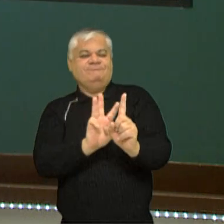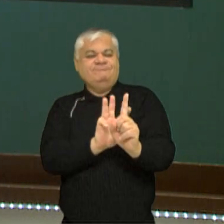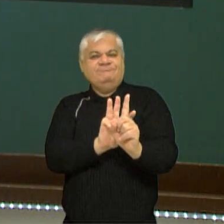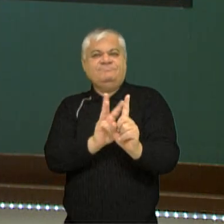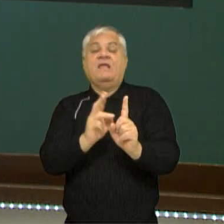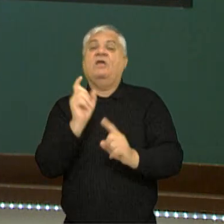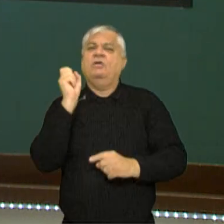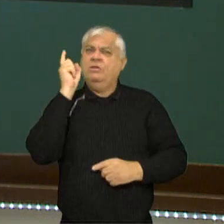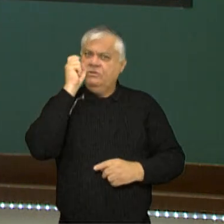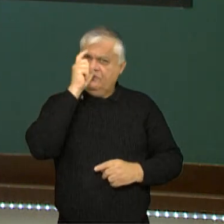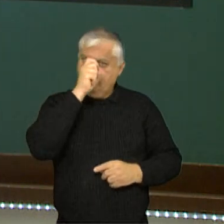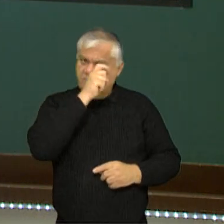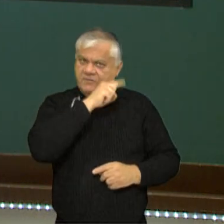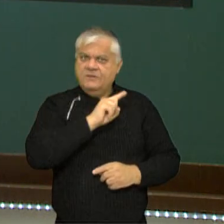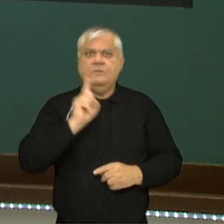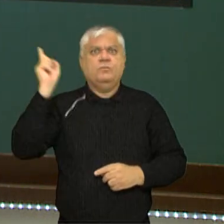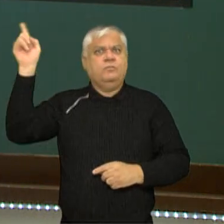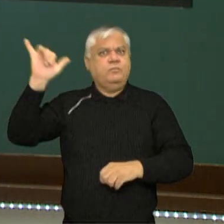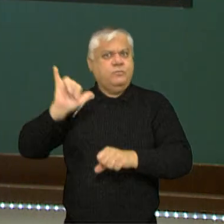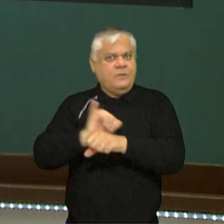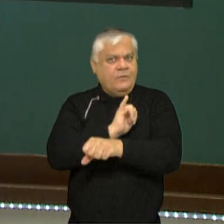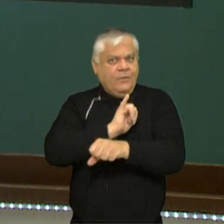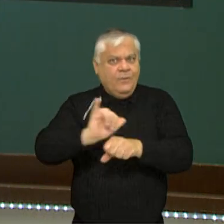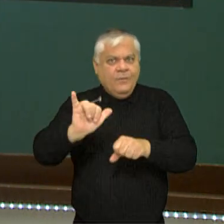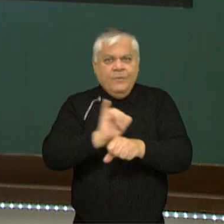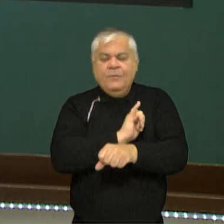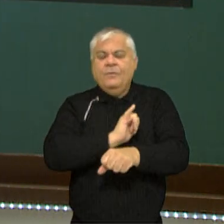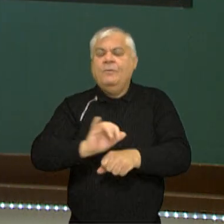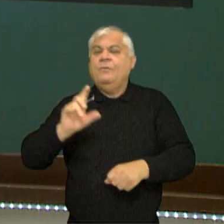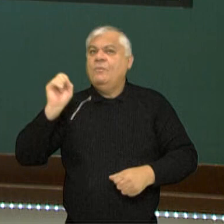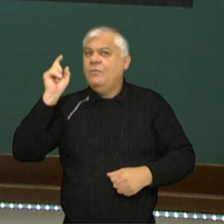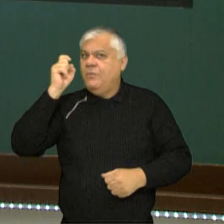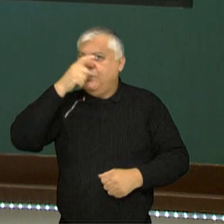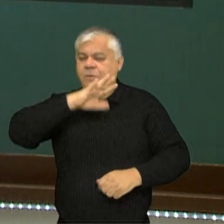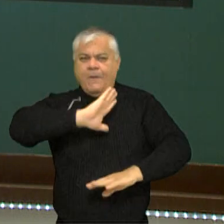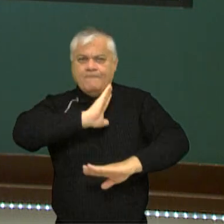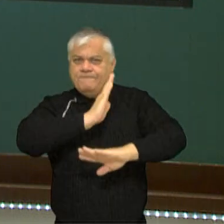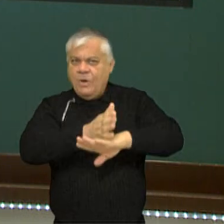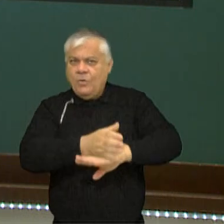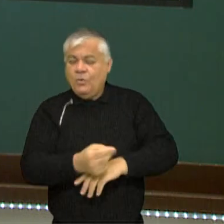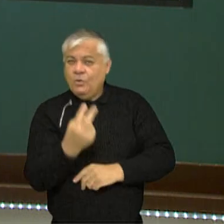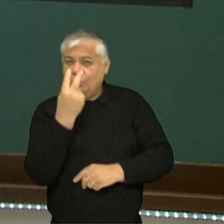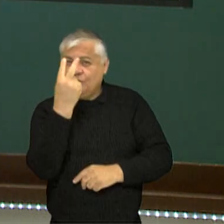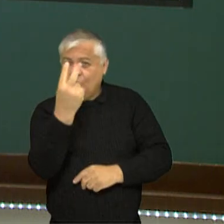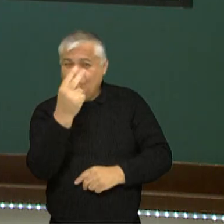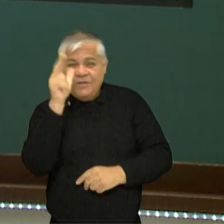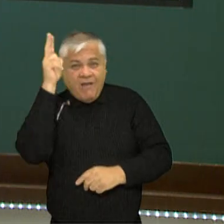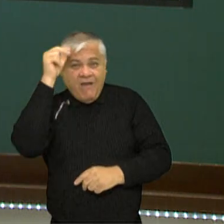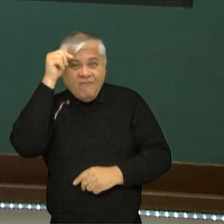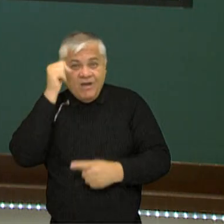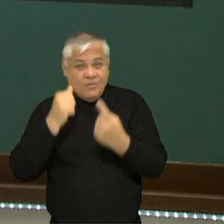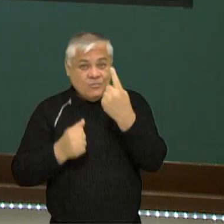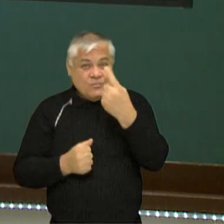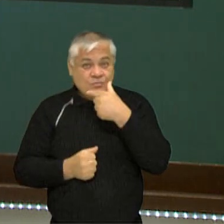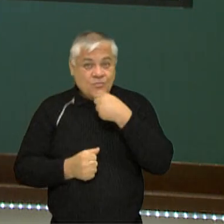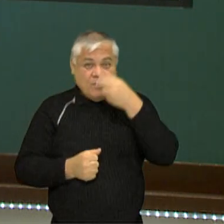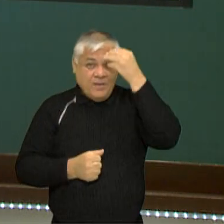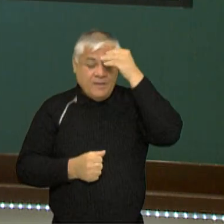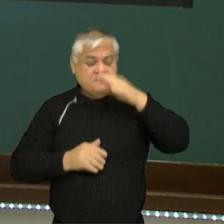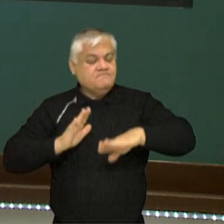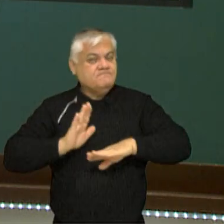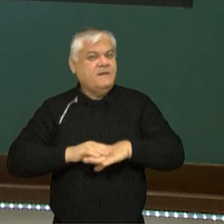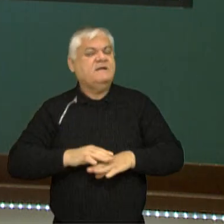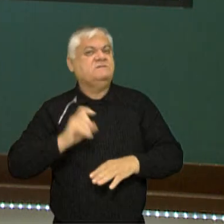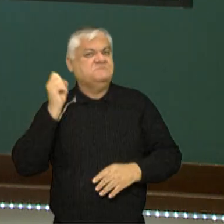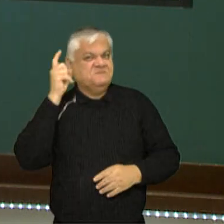já vou avisando para vocês, tá? Tem que ter muita estratégia. Checkmate com dois cavalos e o rei, acredito que seja um dos